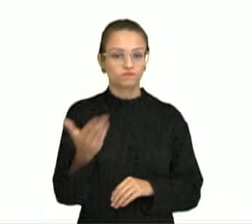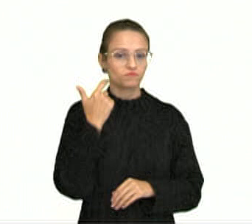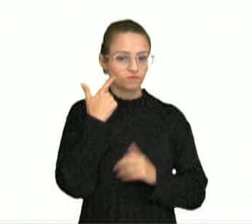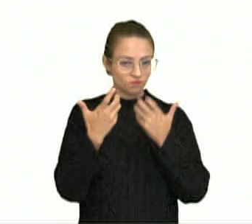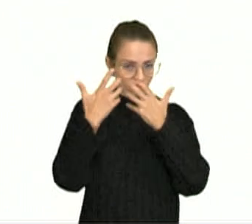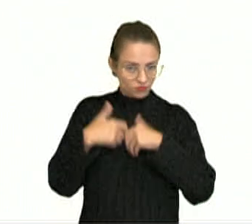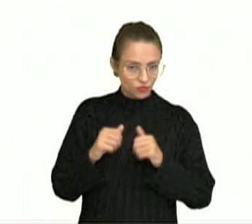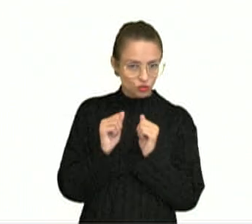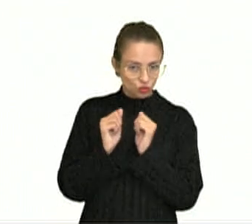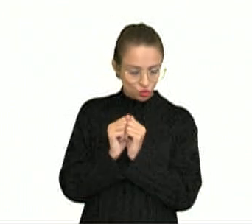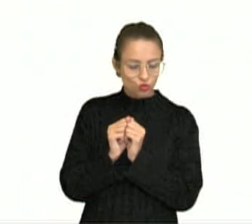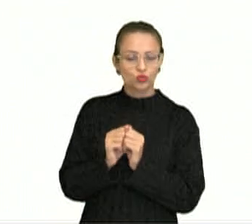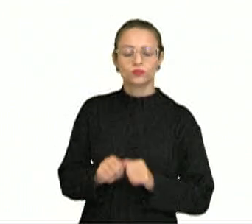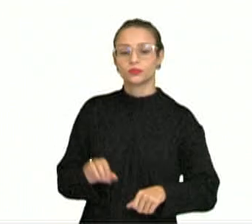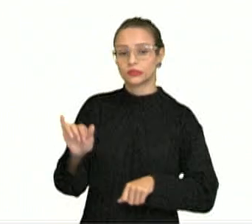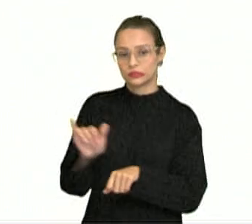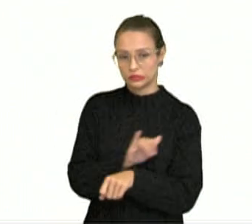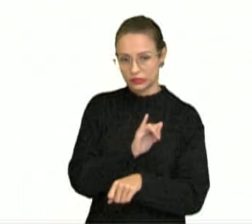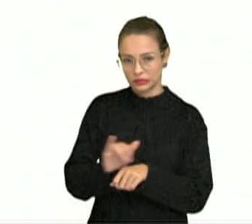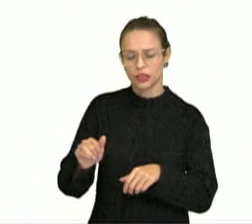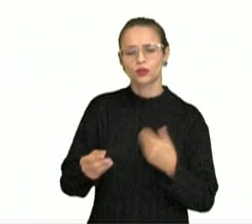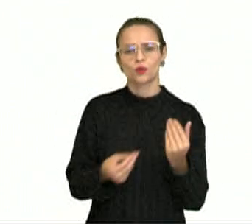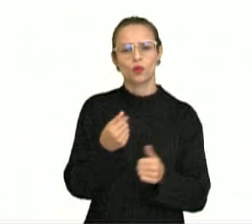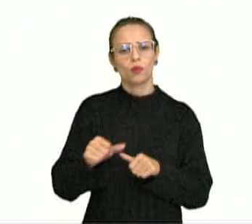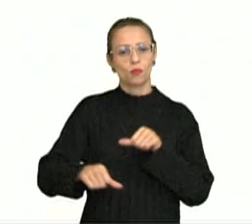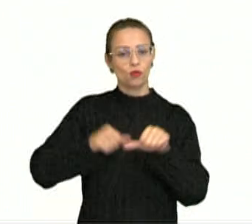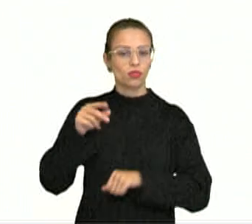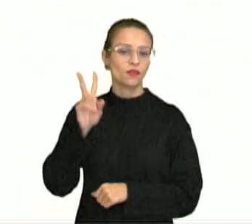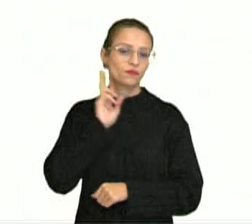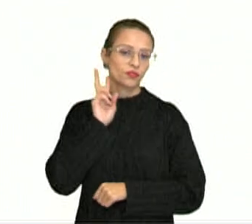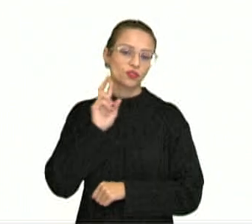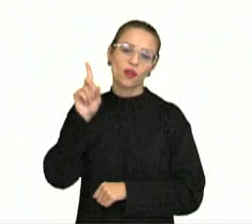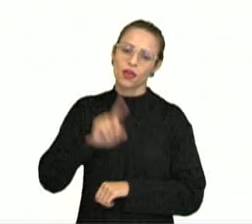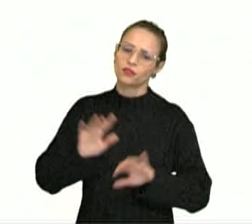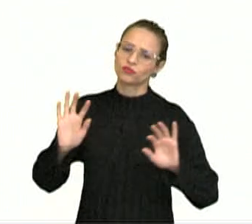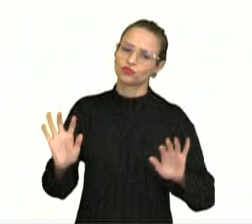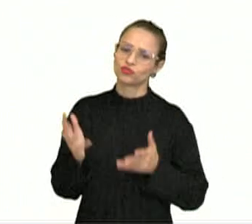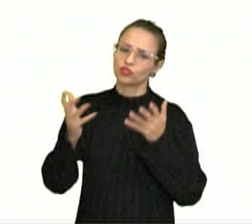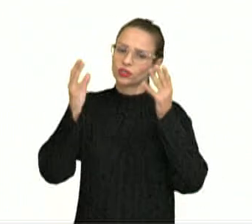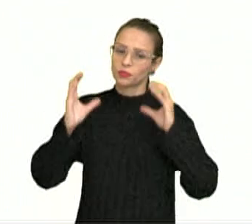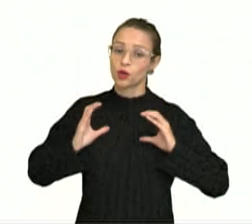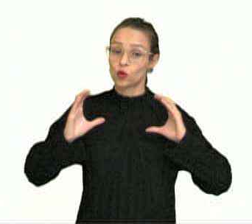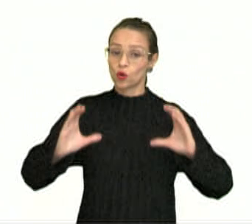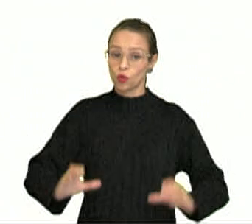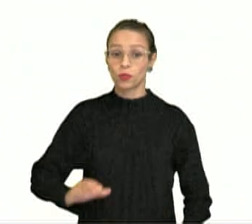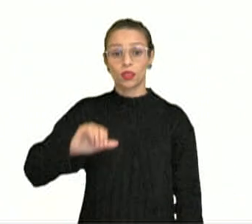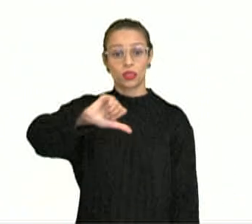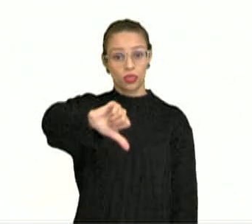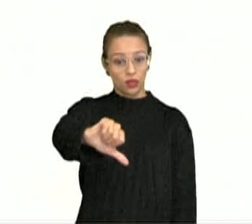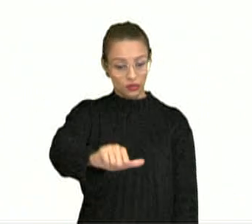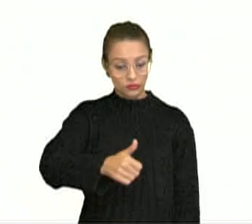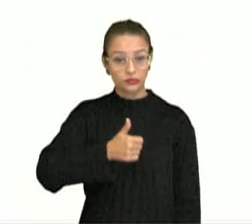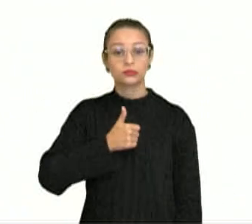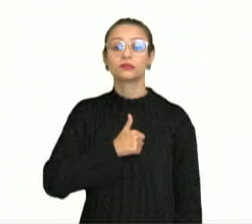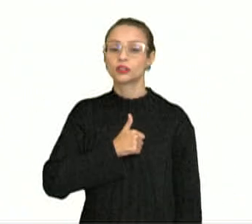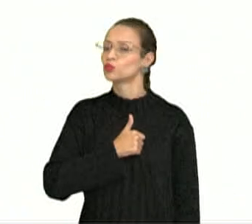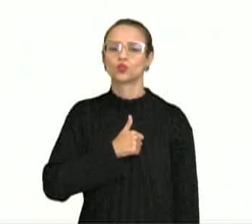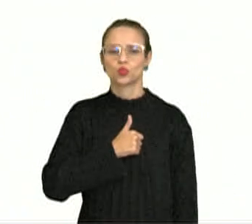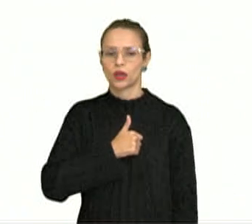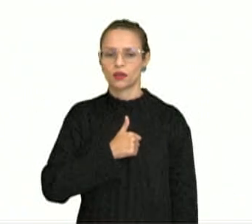Uma ferramenta para mudar o vitimismo é estimular o comportamento resiliente que